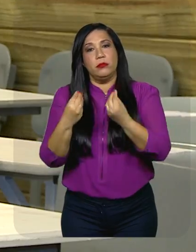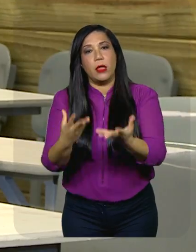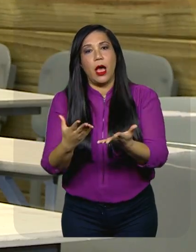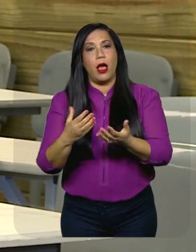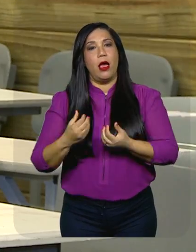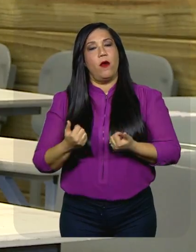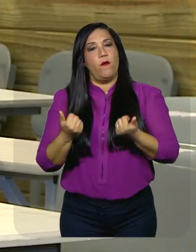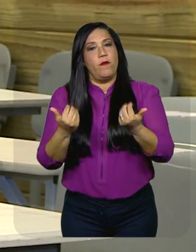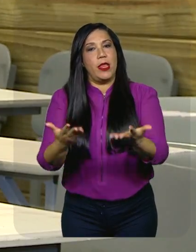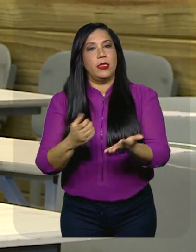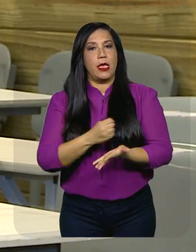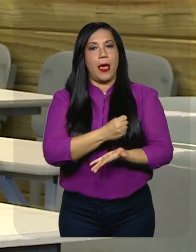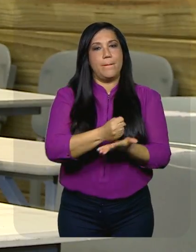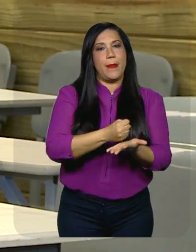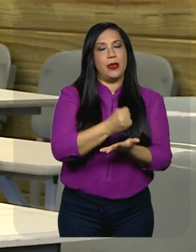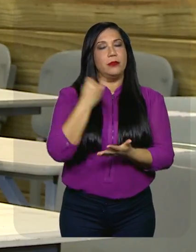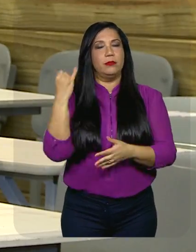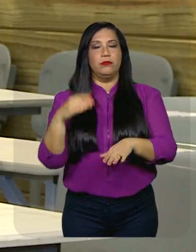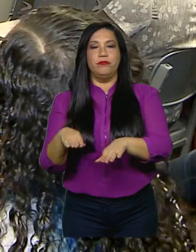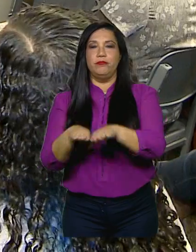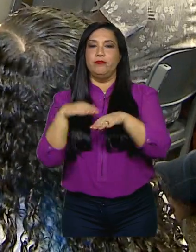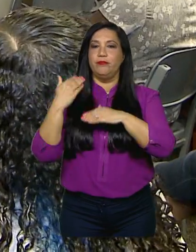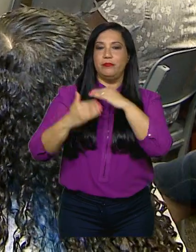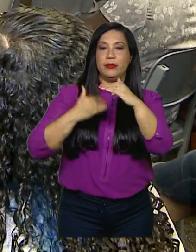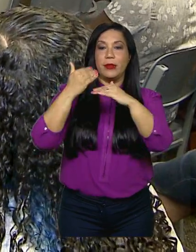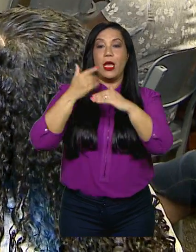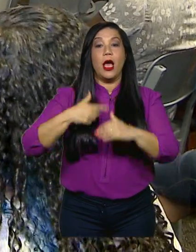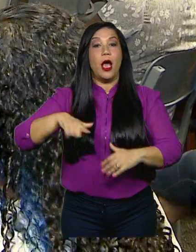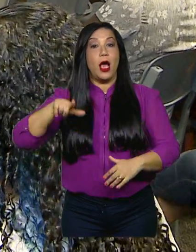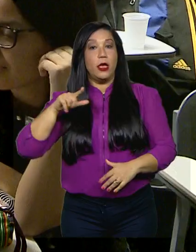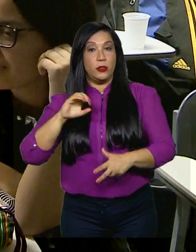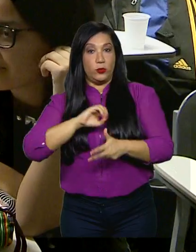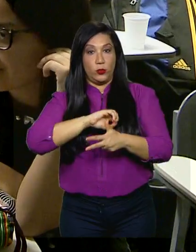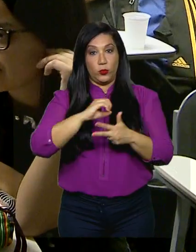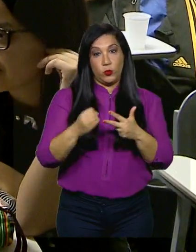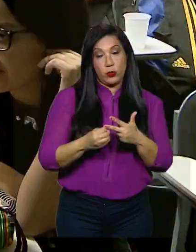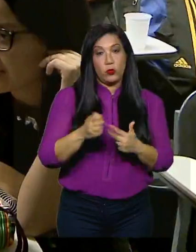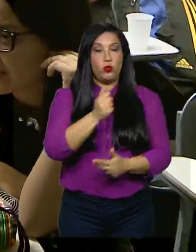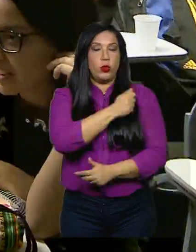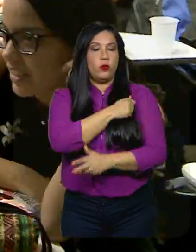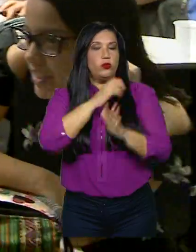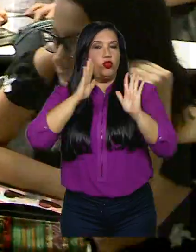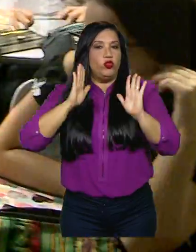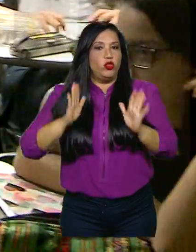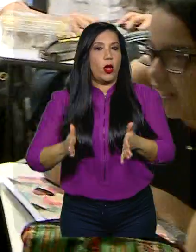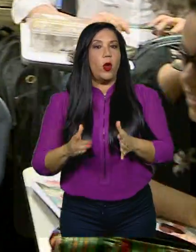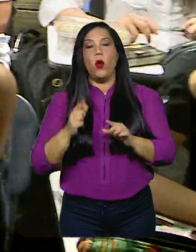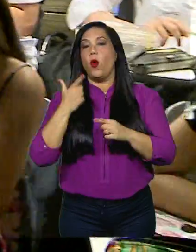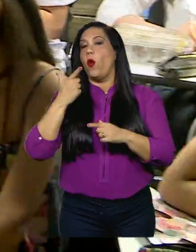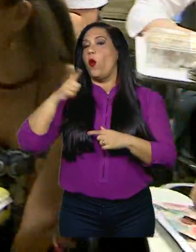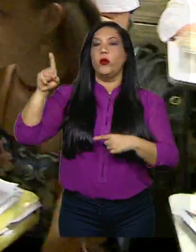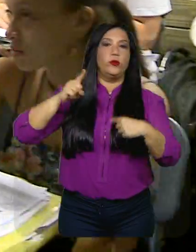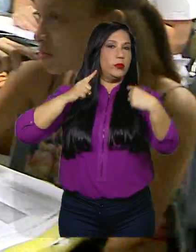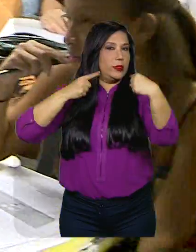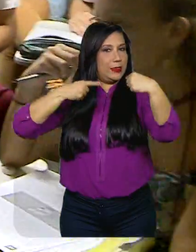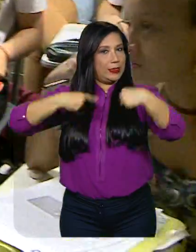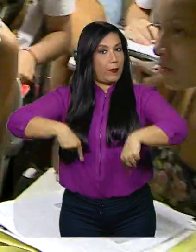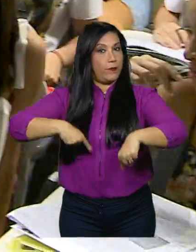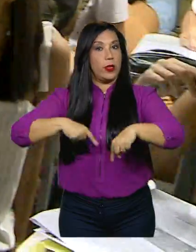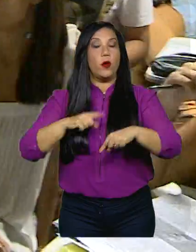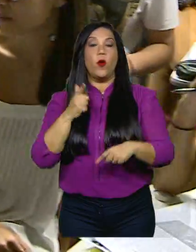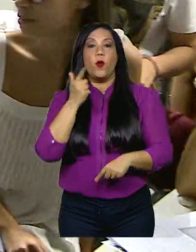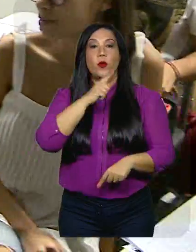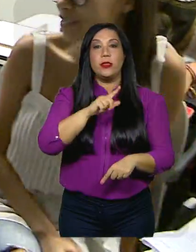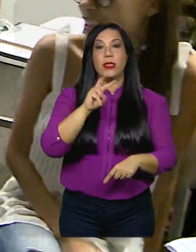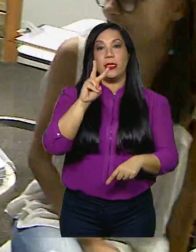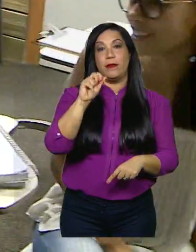igualar eles e a gente poder ir crescendo. Antes mesmo do Enem, os alunos já enfrentam outro desafio: conseguir uma vaga